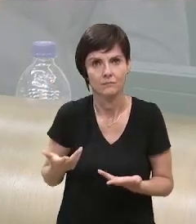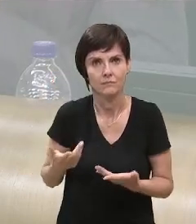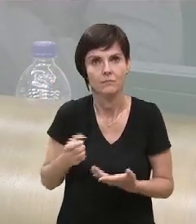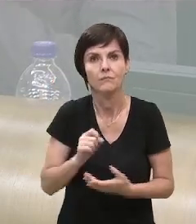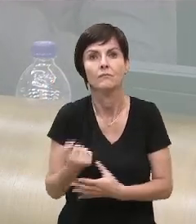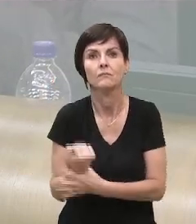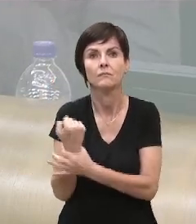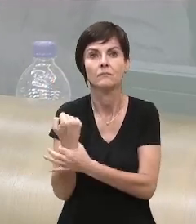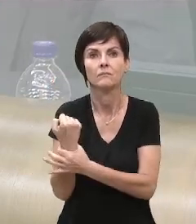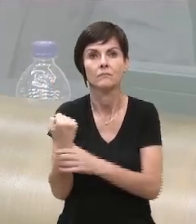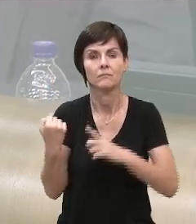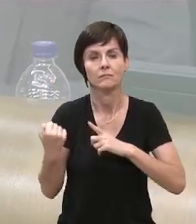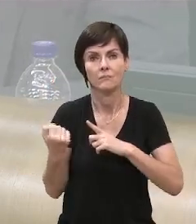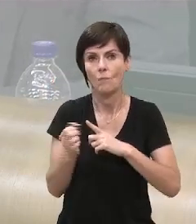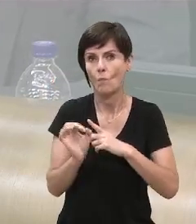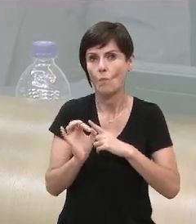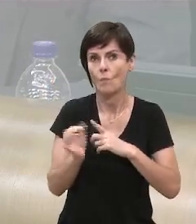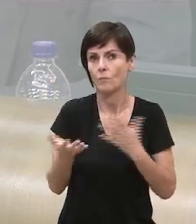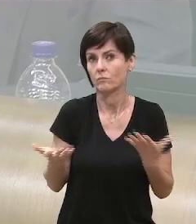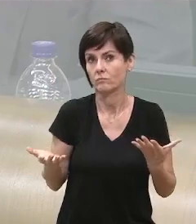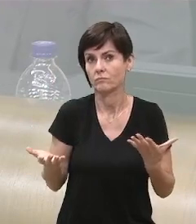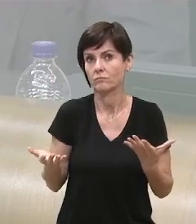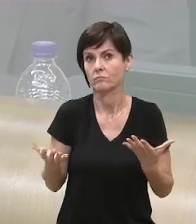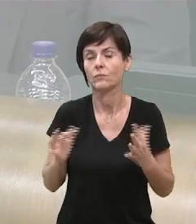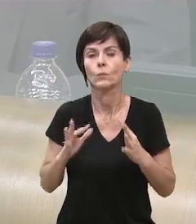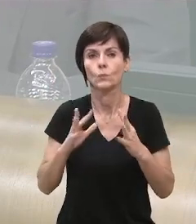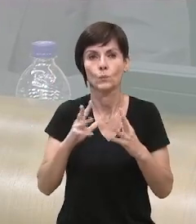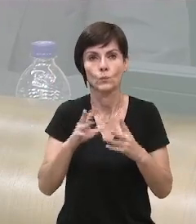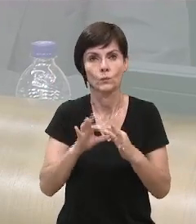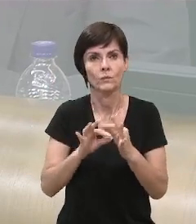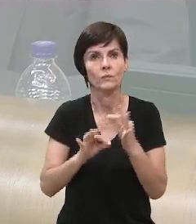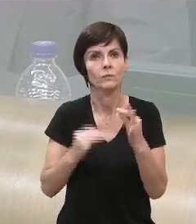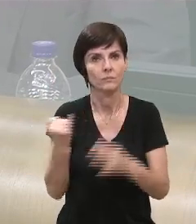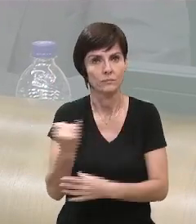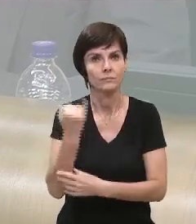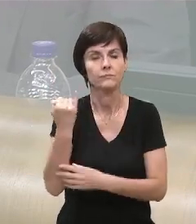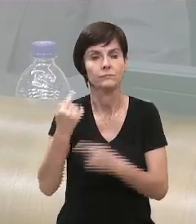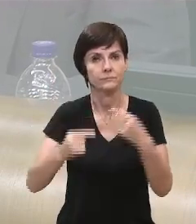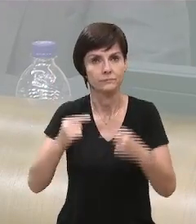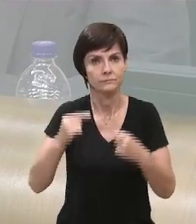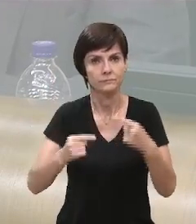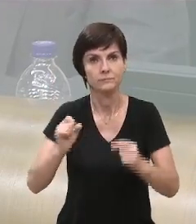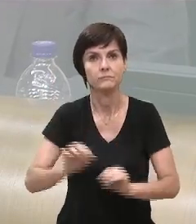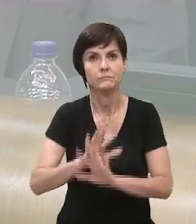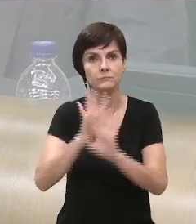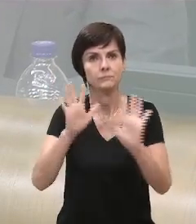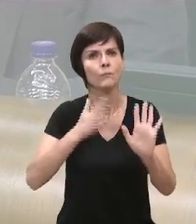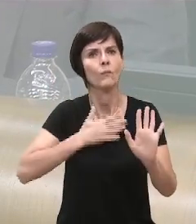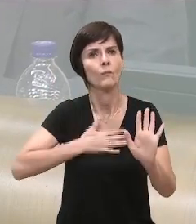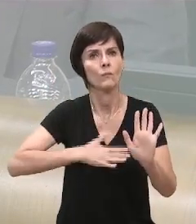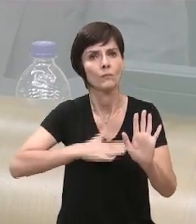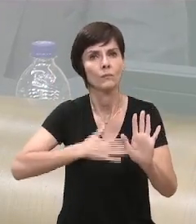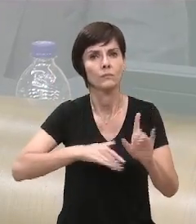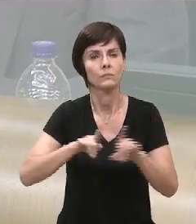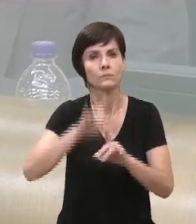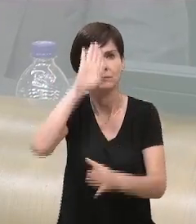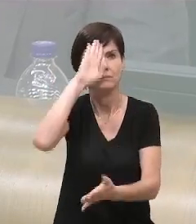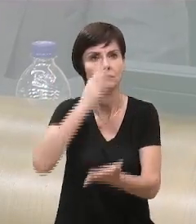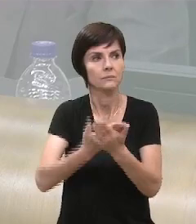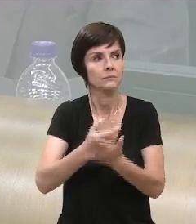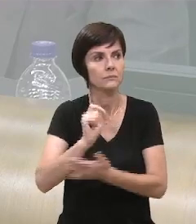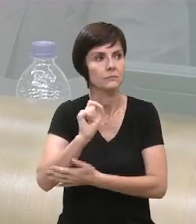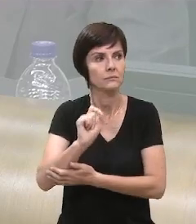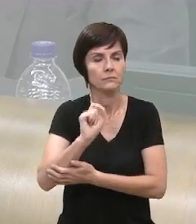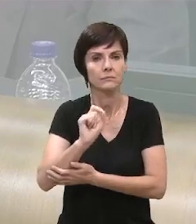nós temos? Né? Então, é tudo muito importante ser debatido com calma. E acredito, sinceramente,